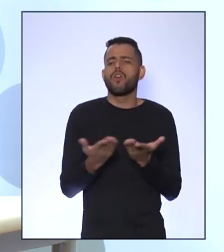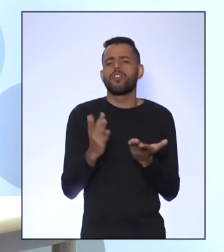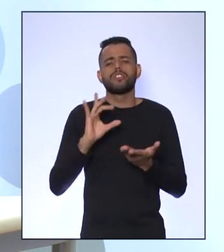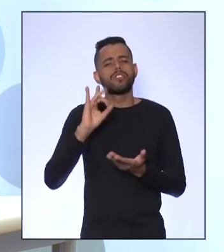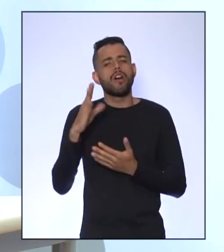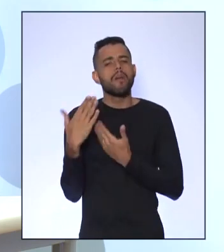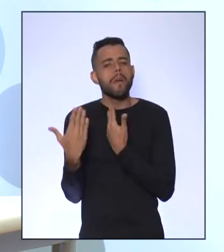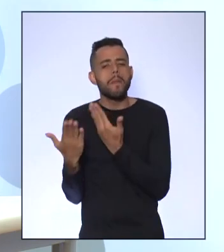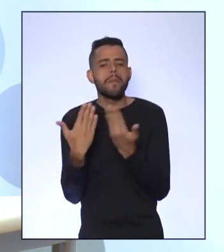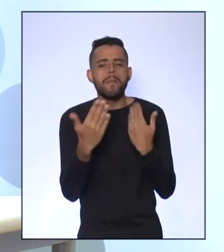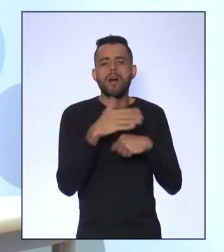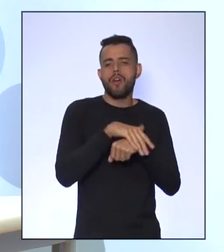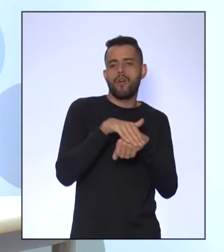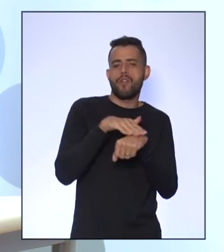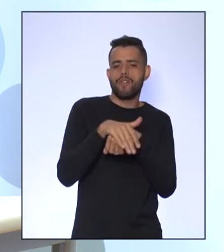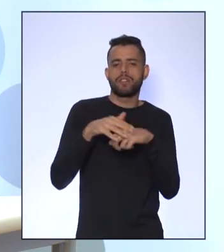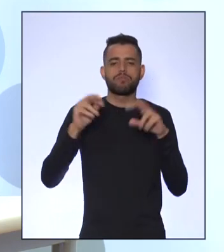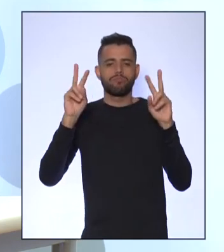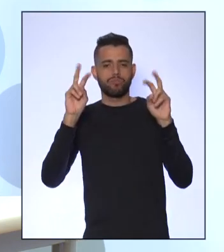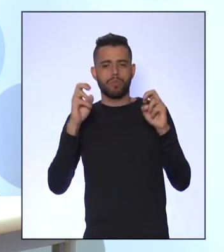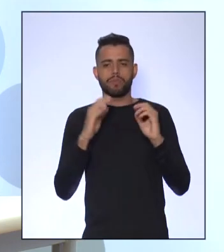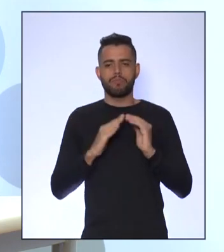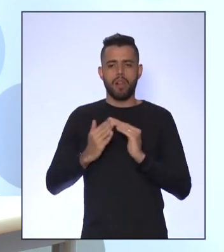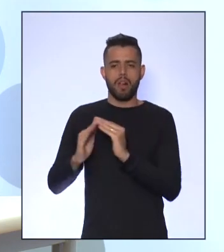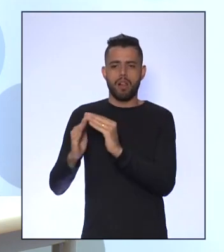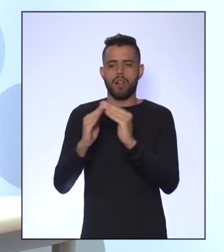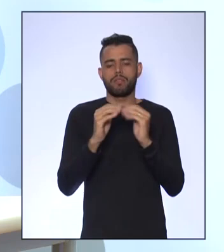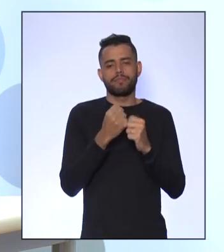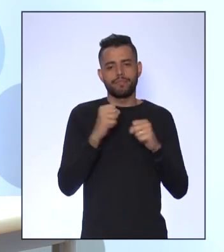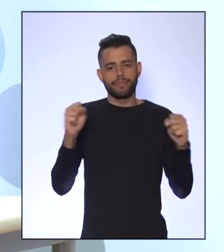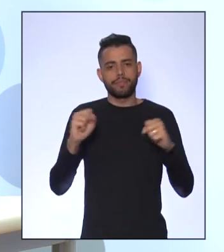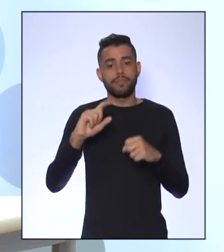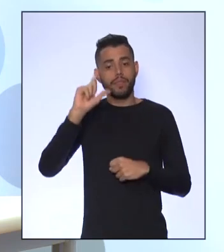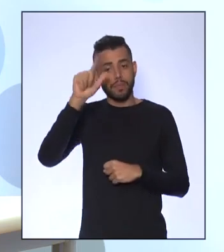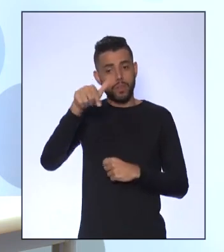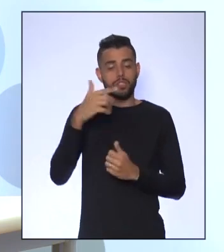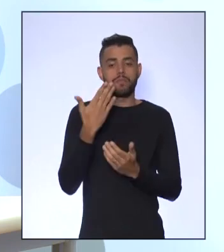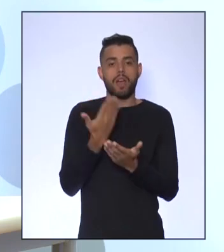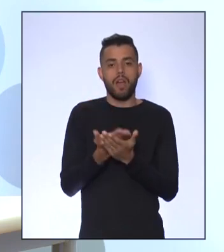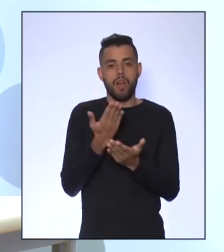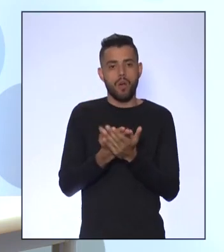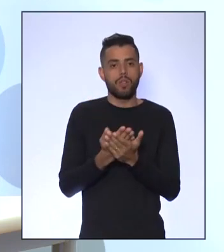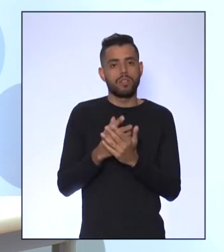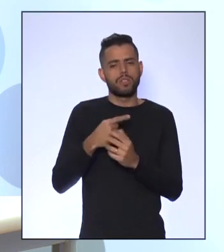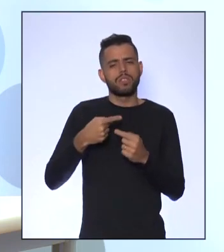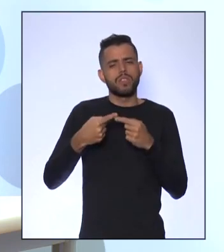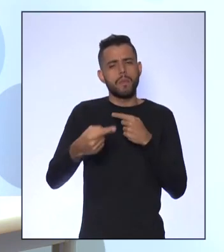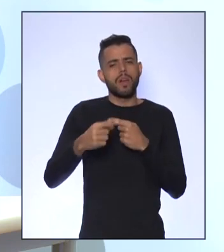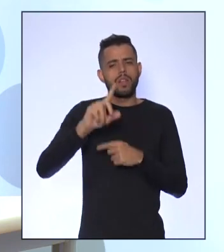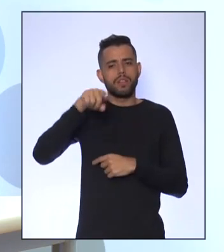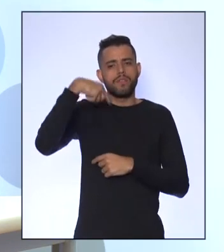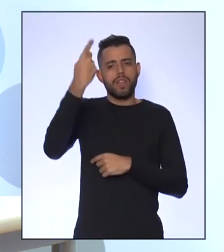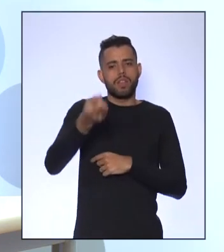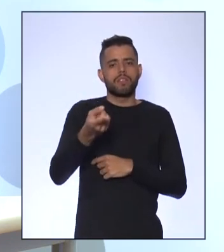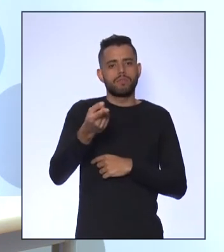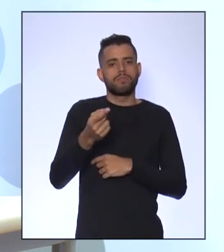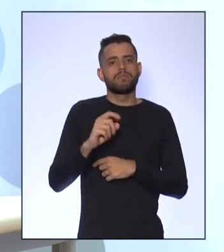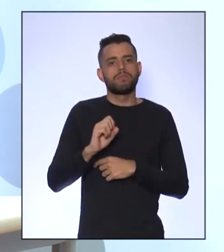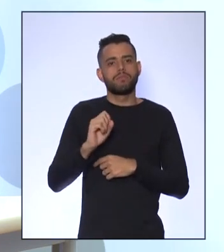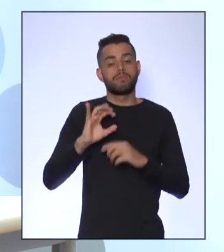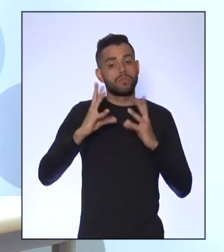o cortiço, sobre essa urbanização. Na próxima aula que a gente vai ter, provavelmente na semana que vem, se tudo